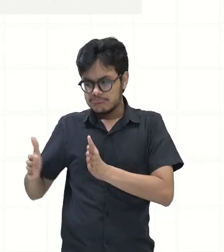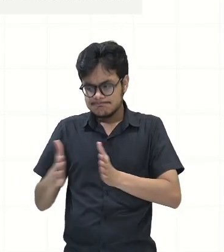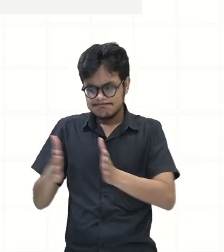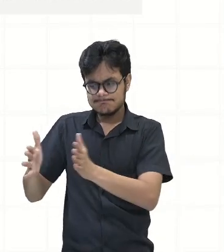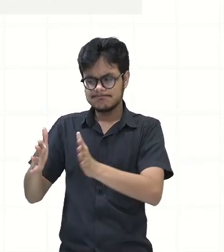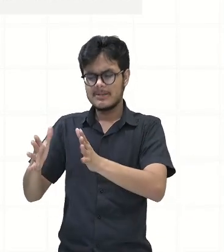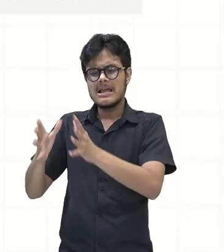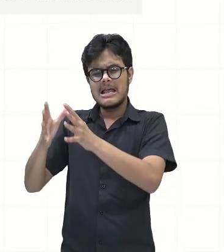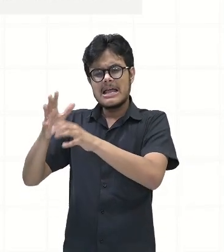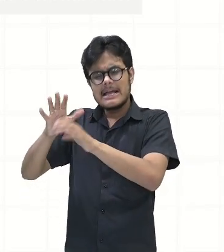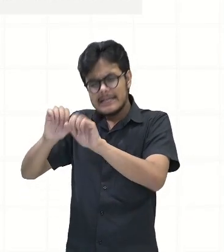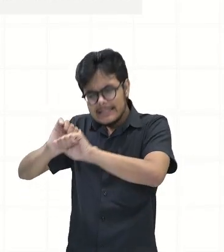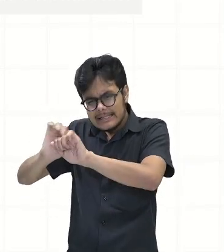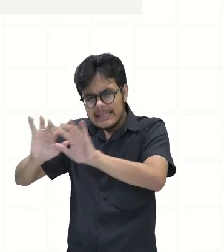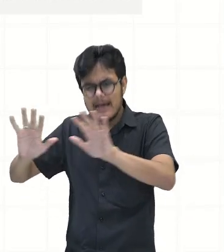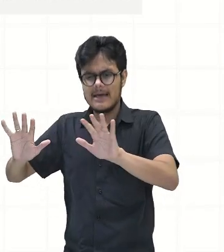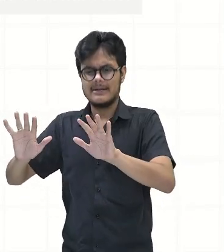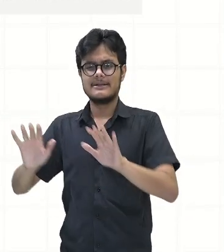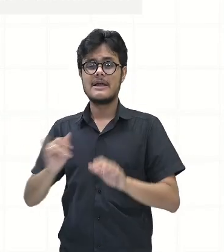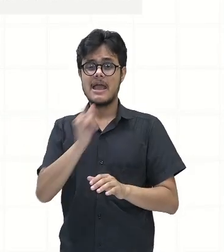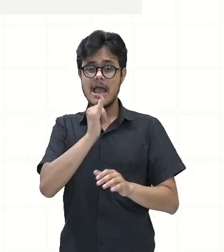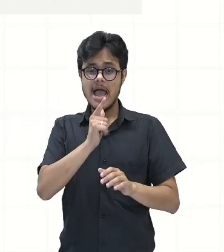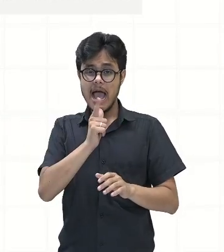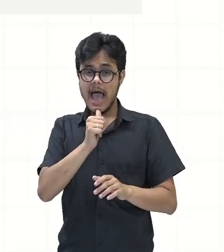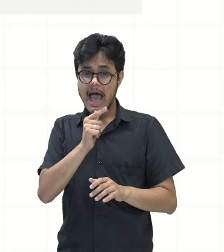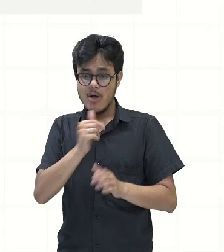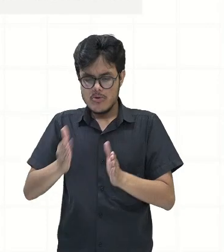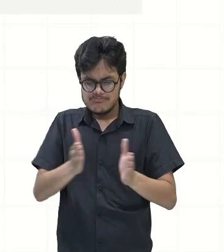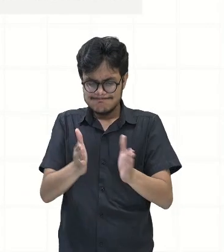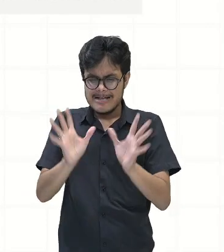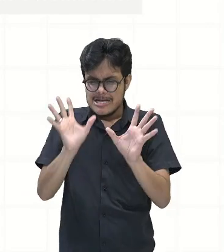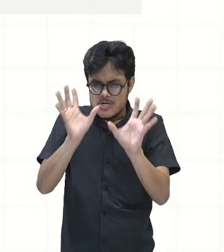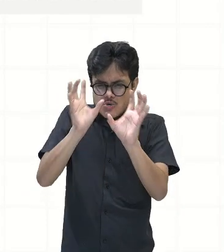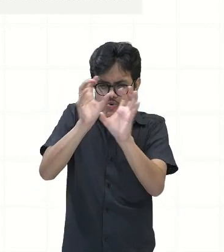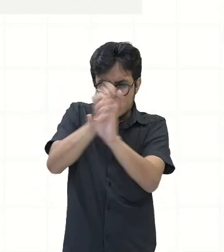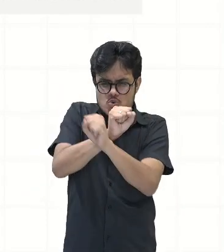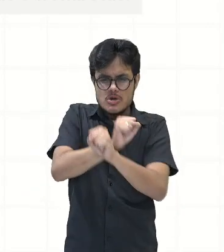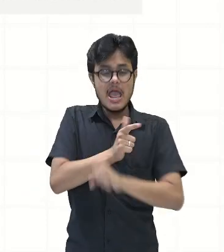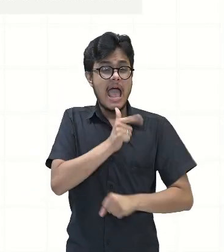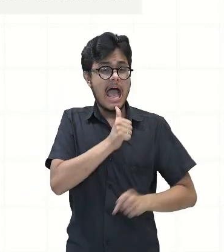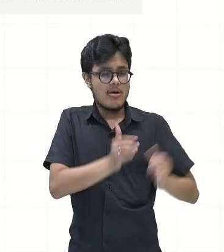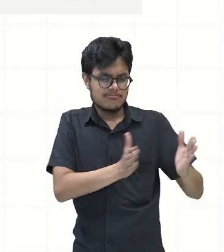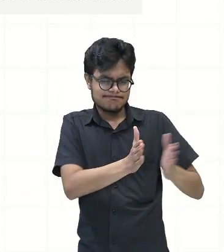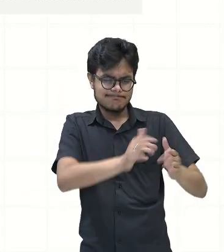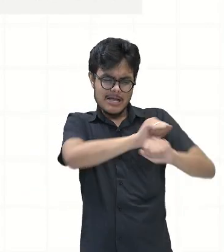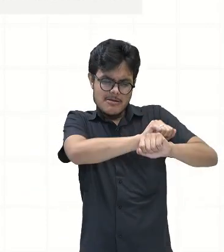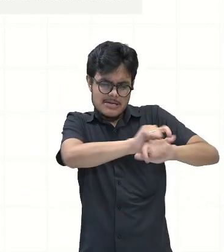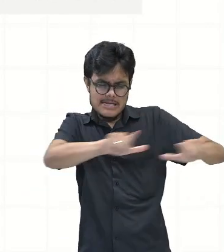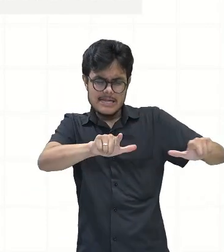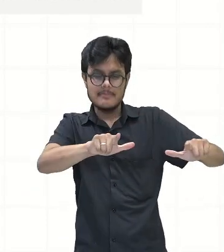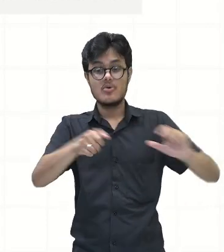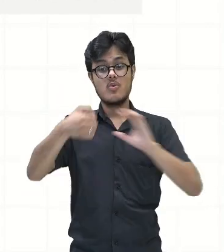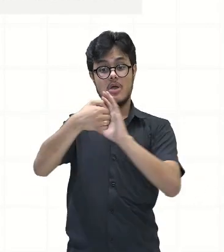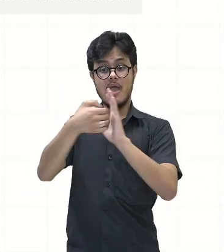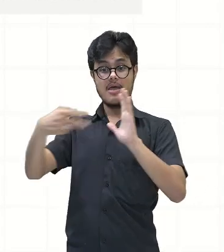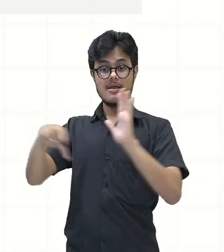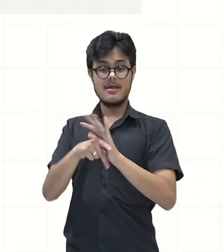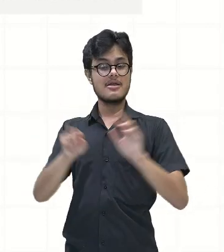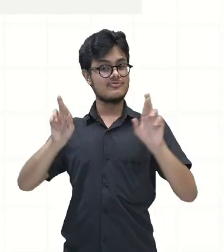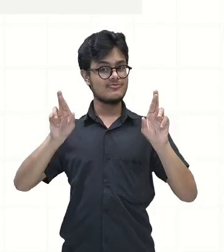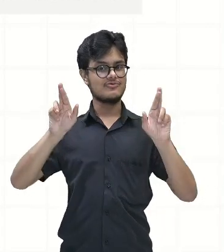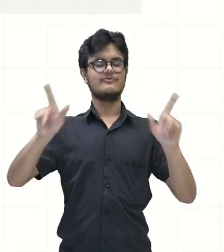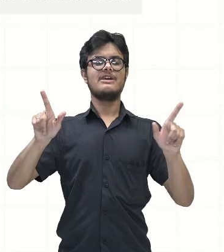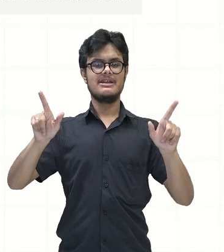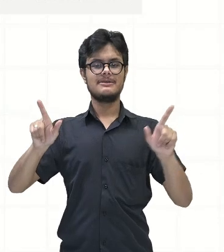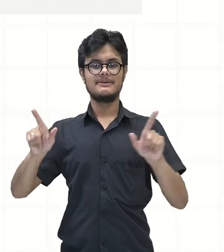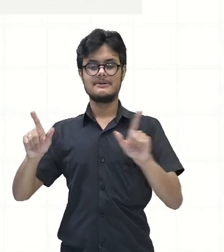os rios de águas escuras e os rios de águas brancas. Cada um deles vai ter características diferentes. O rio de água clara